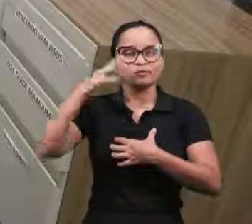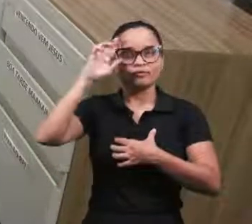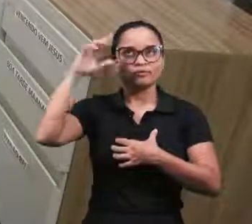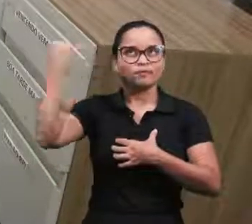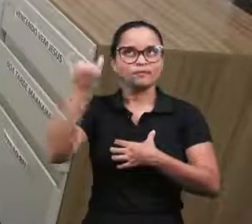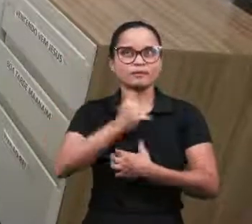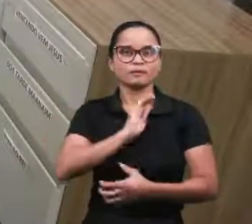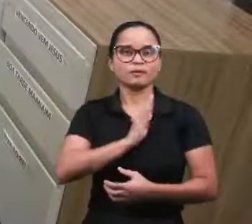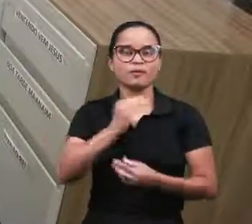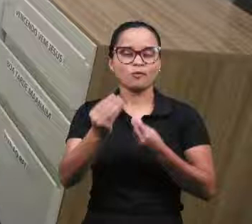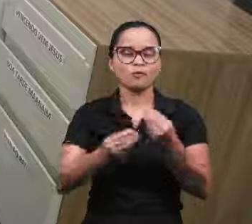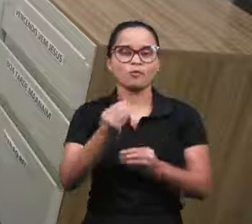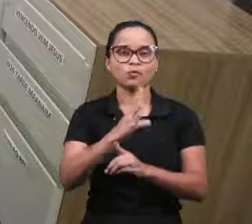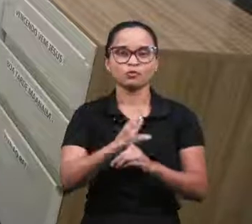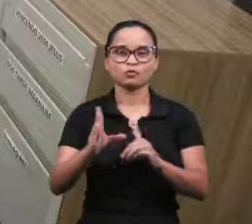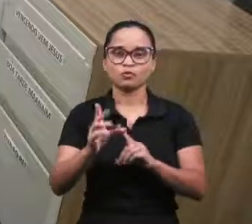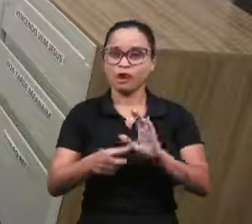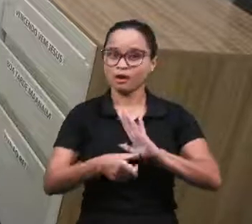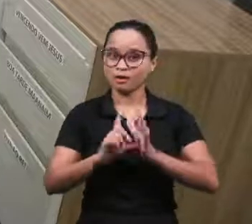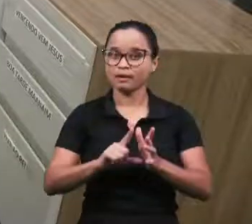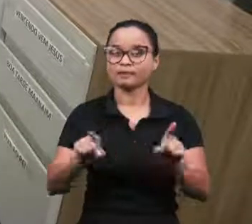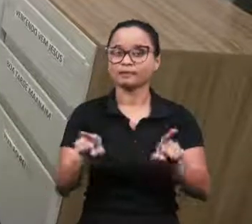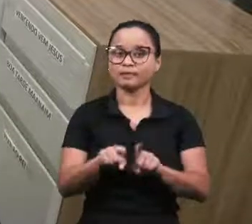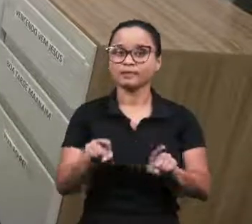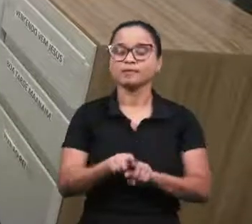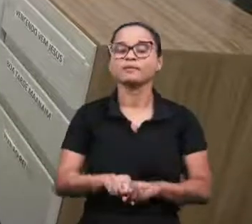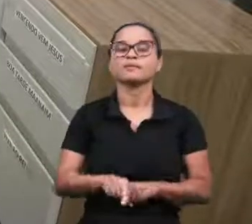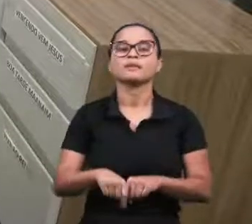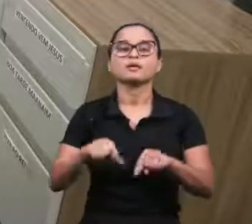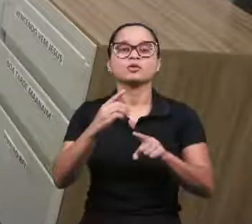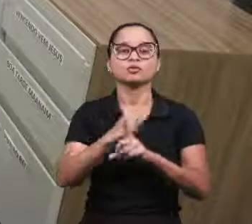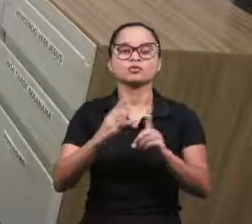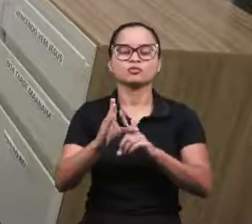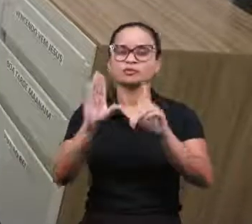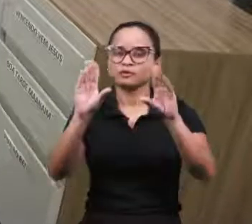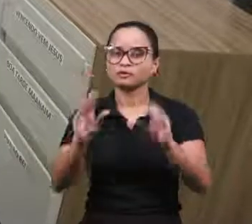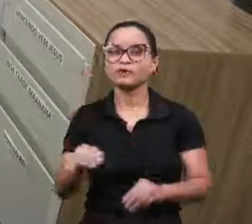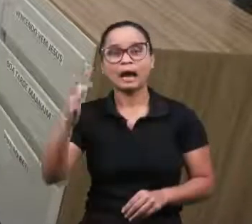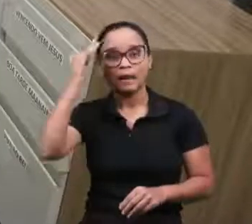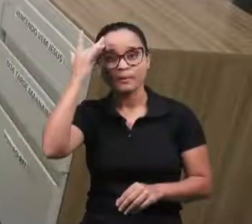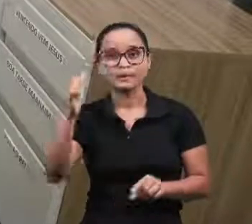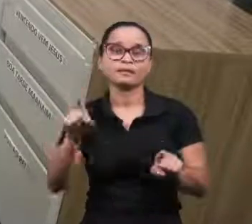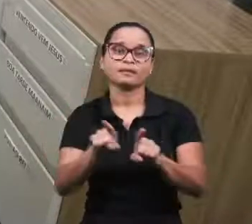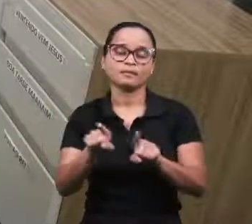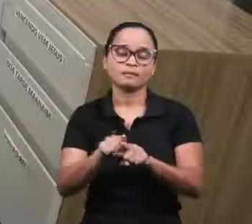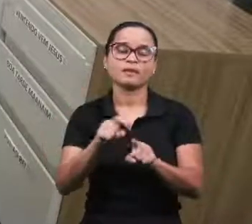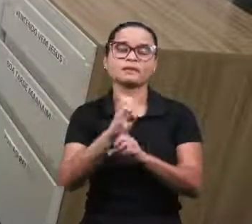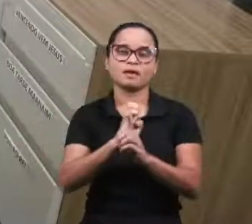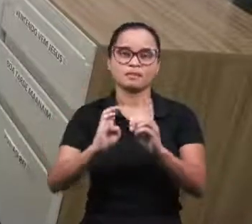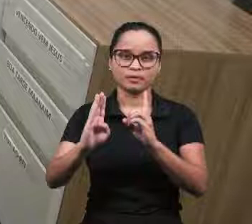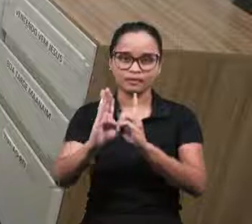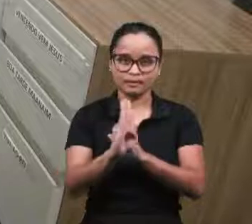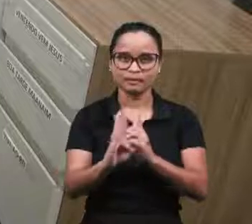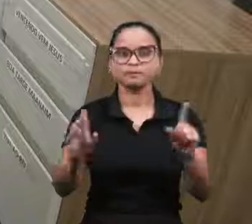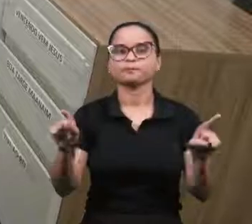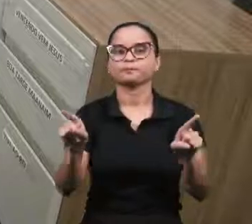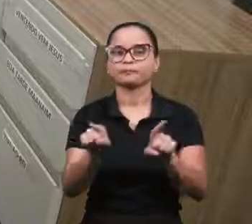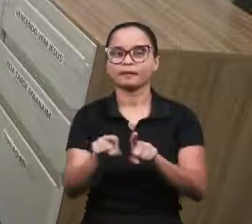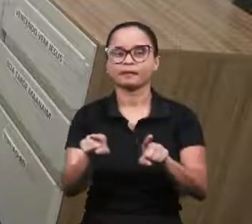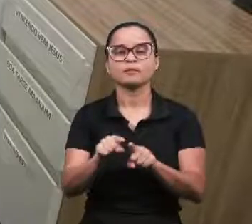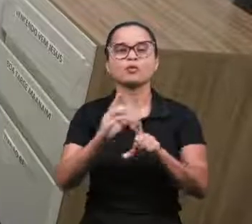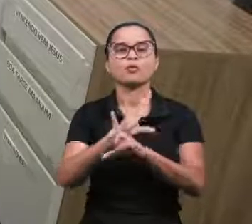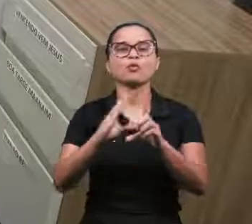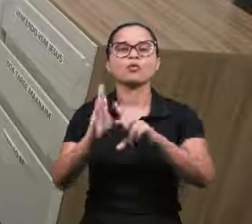do culto. Amanhã nós teremos a escola bíblica dominical, o culto à noite. Pode também através do anunciando o